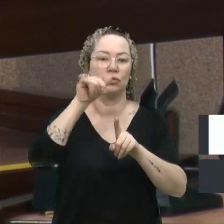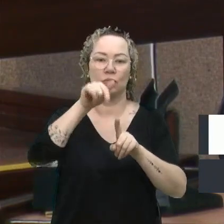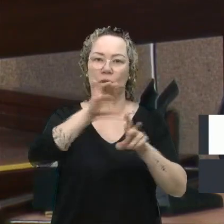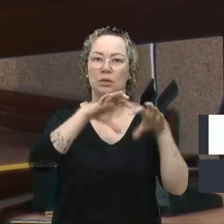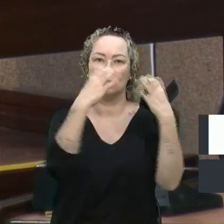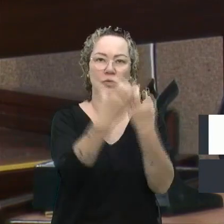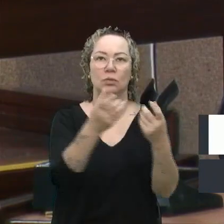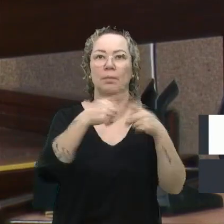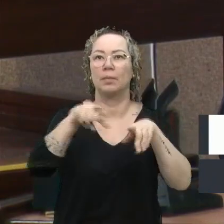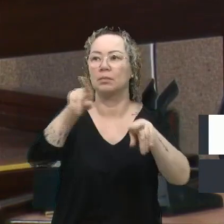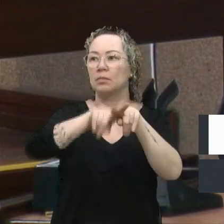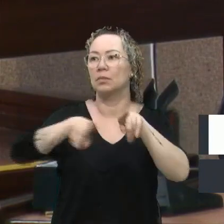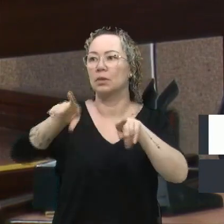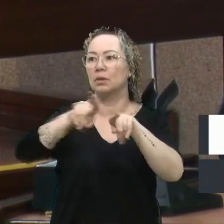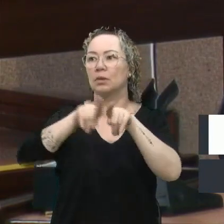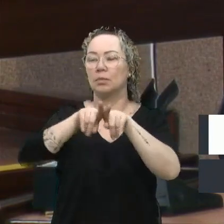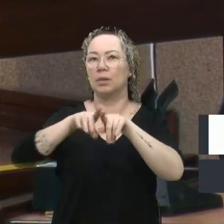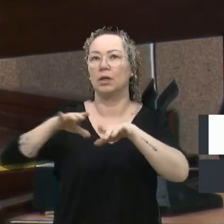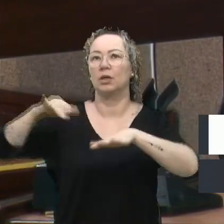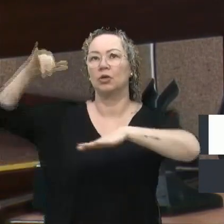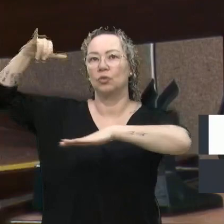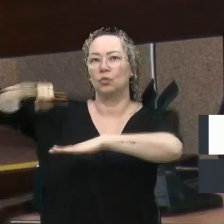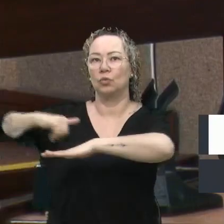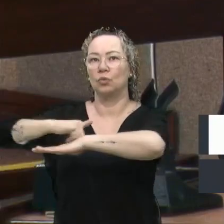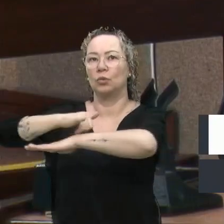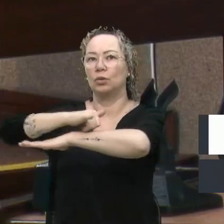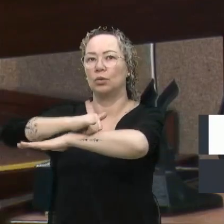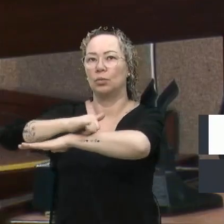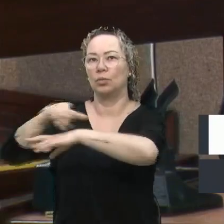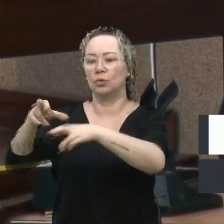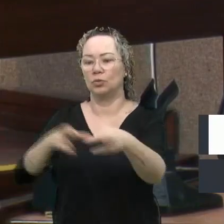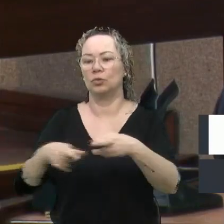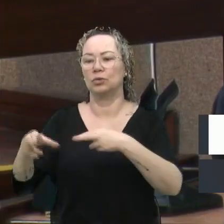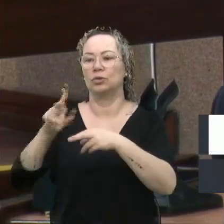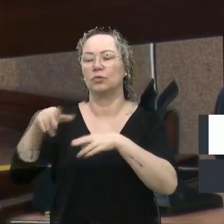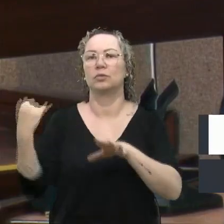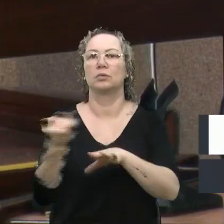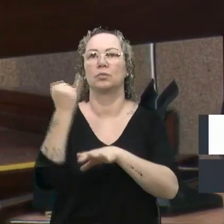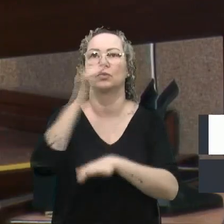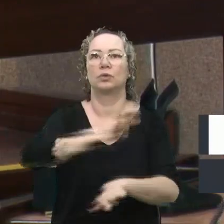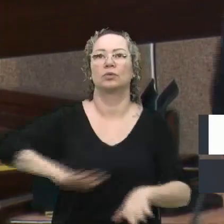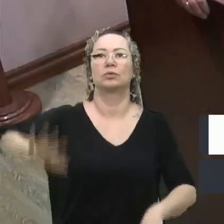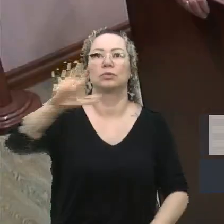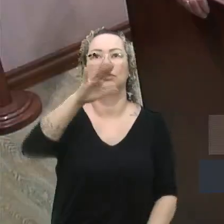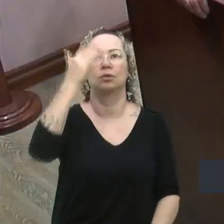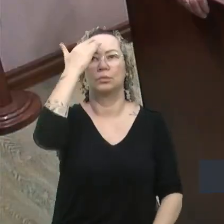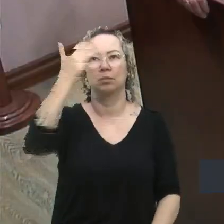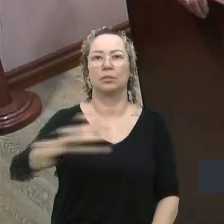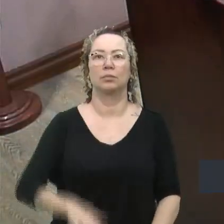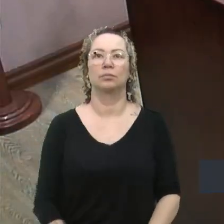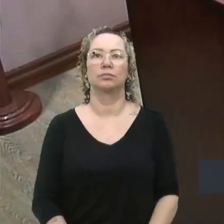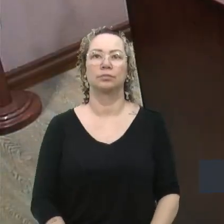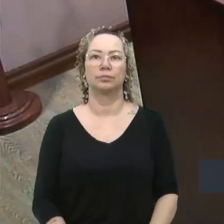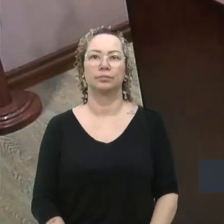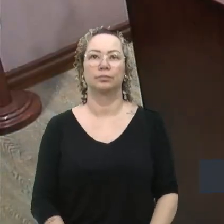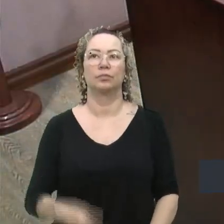aeroporto regional, né, que de grande relevância para toda a nossa cidade e região. Obrigado. Vereador Lucas, eu tenho certeza que amanhã